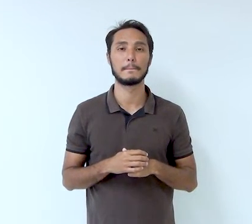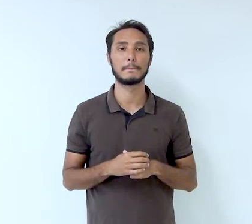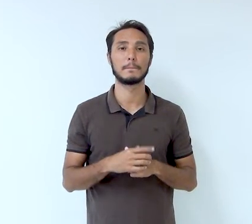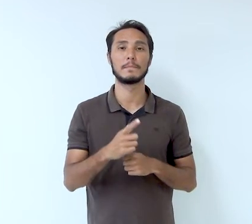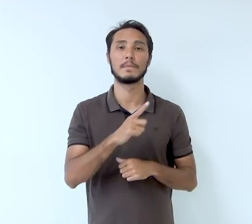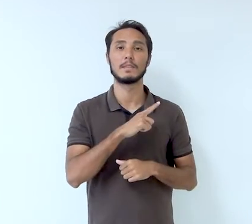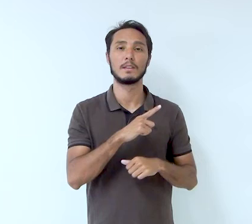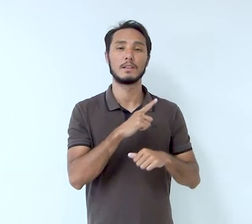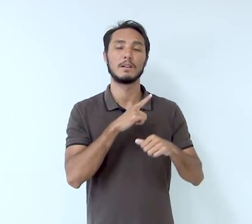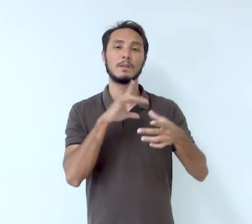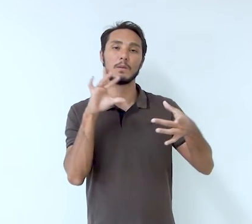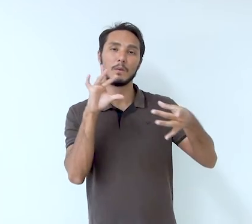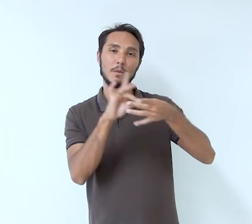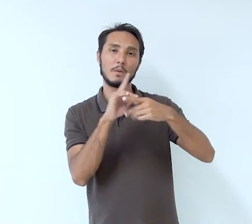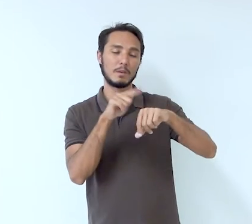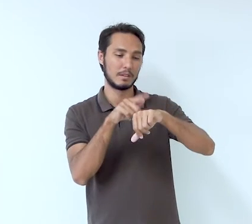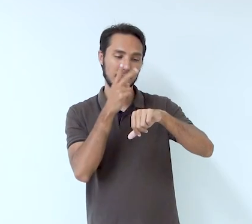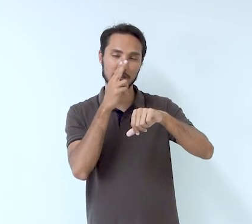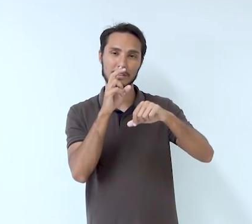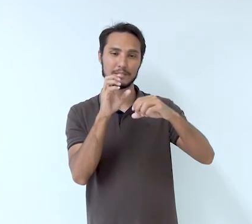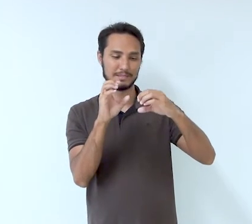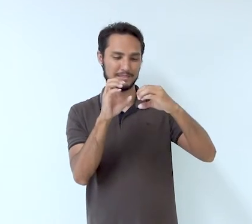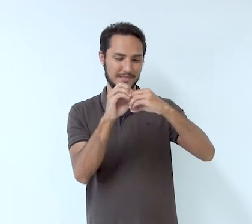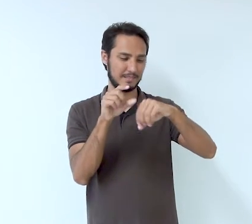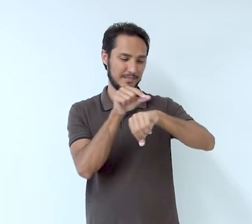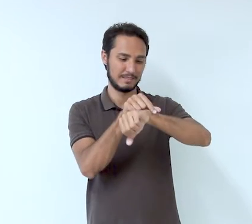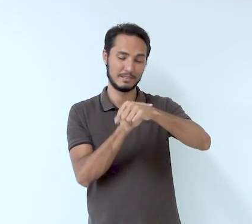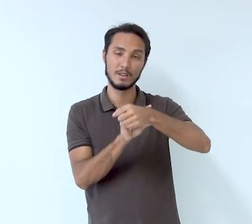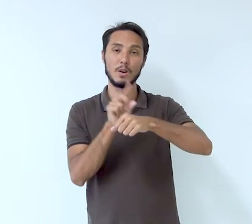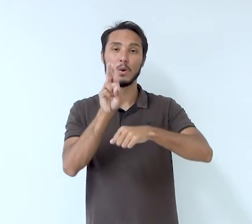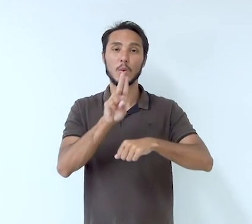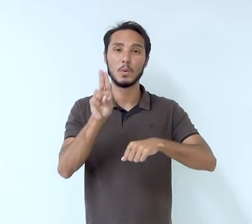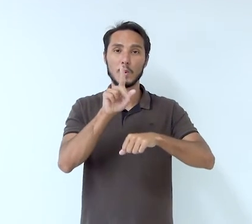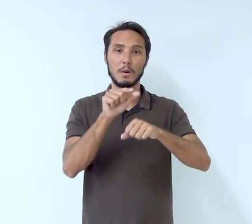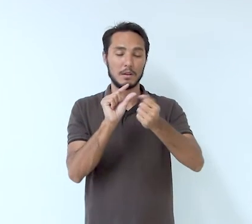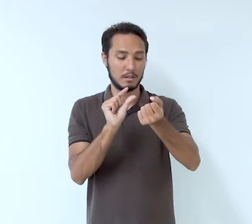né? E ela tem um conector do tipo crocodilo